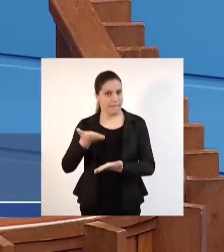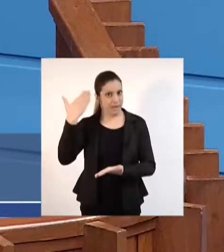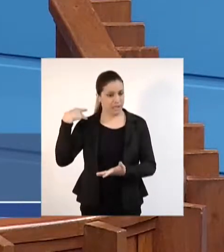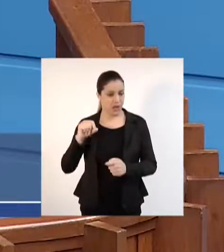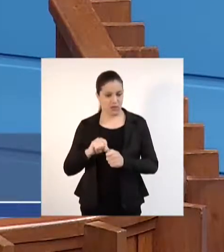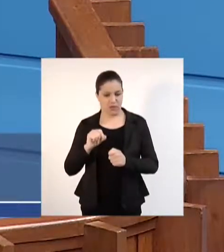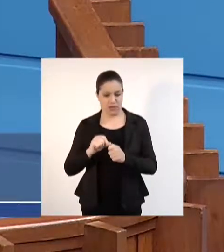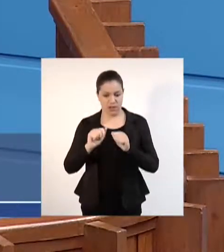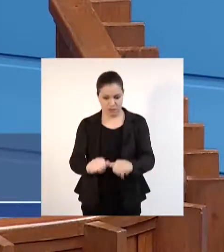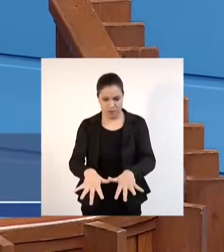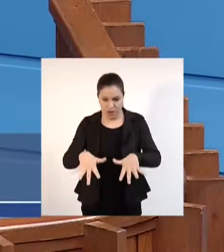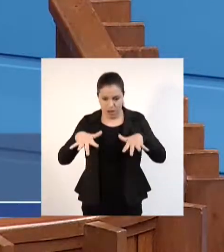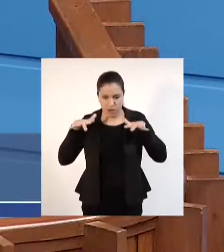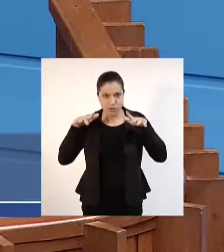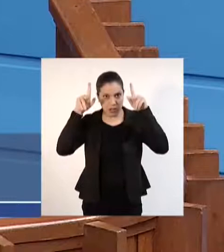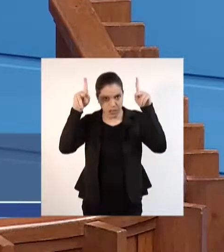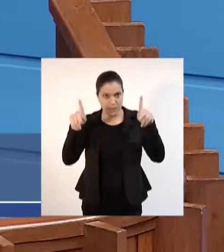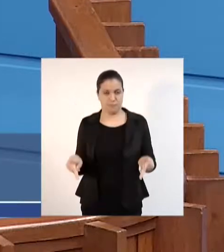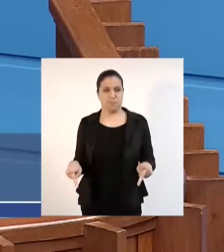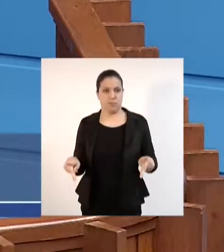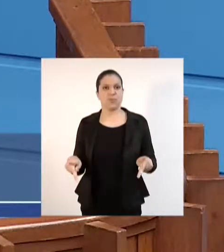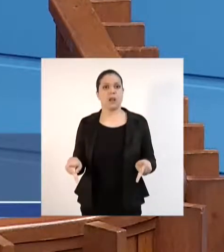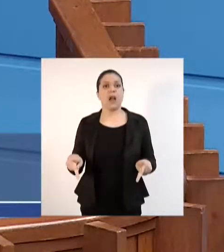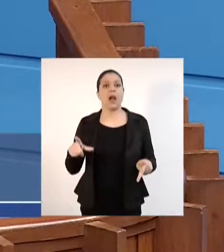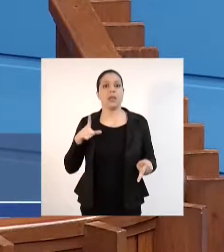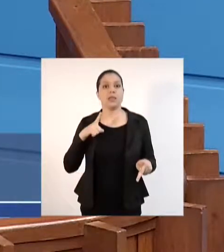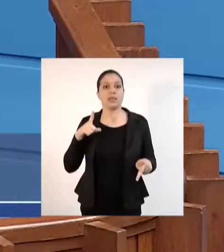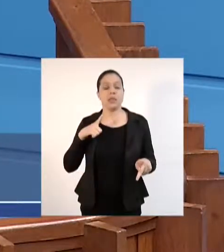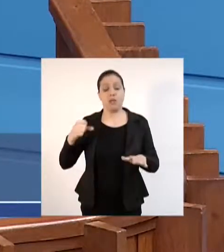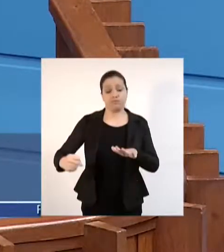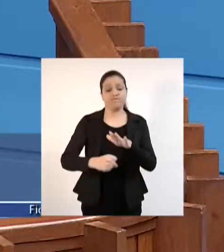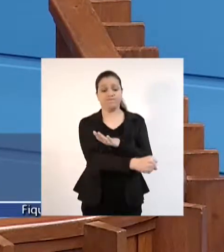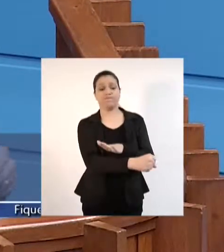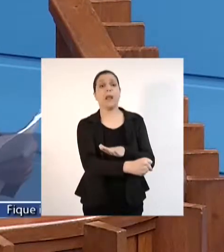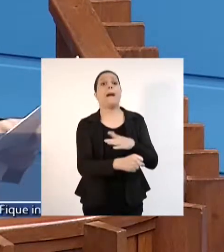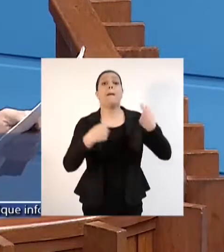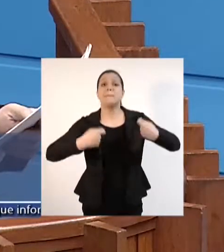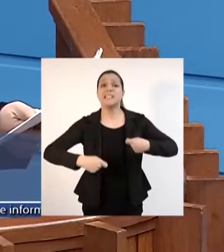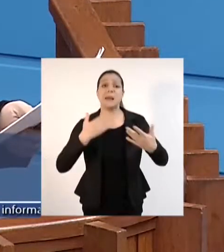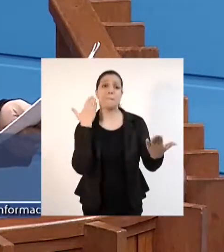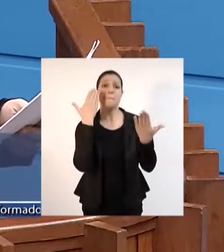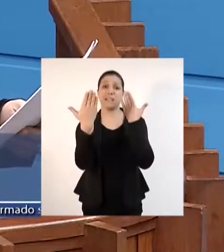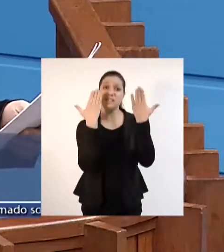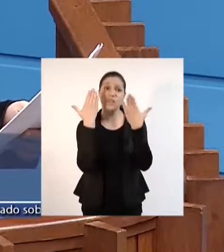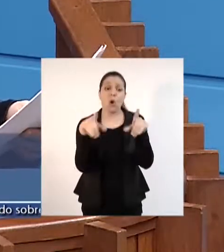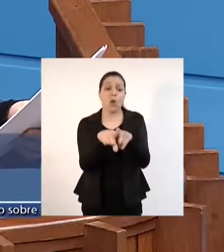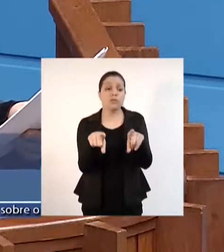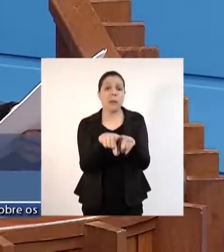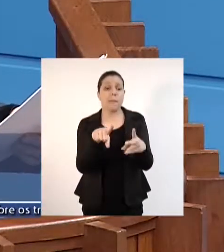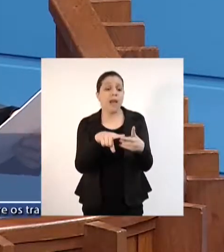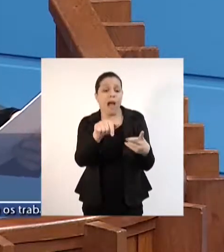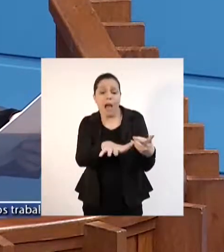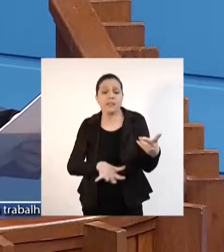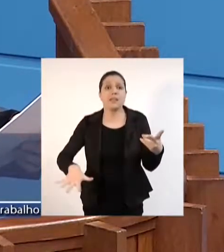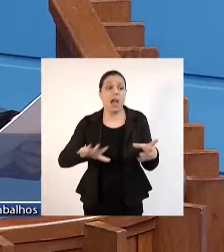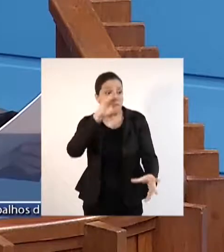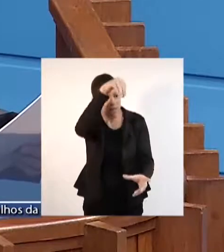presença de psicólogos e assistentes sociais nas escolas. E ontem essa matéria que citei